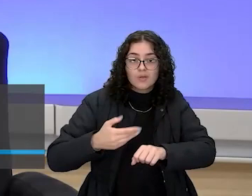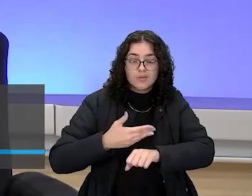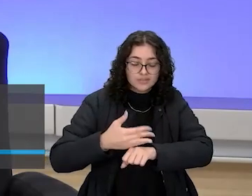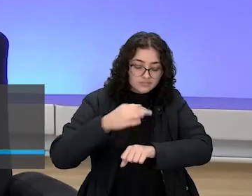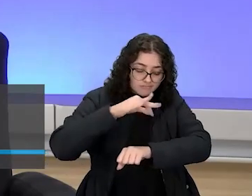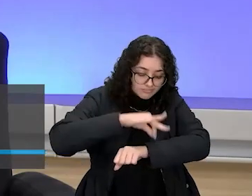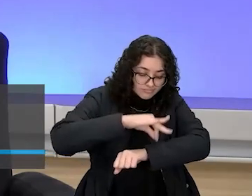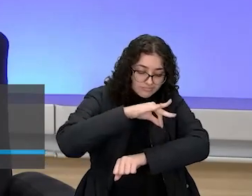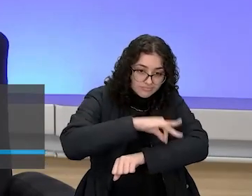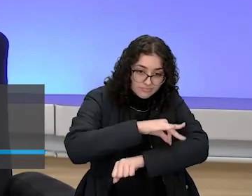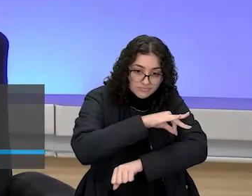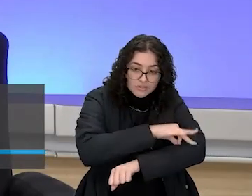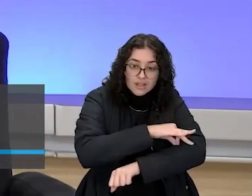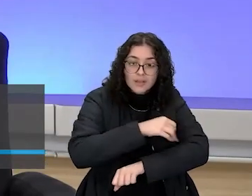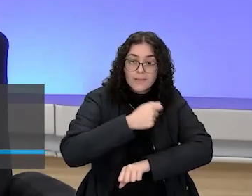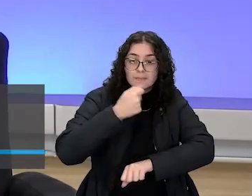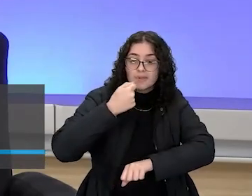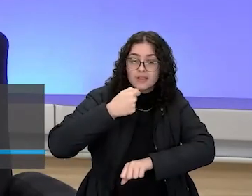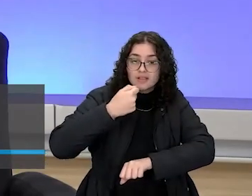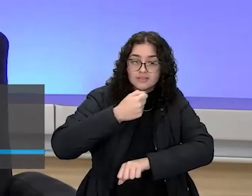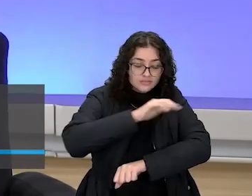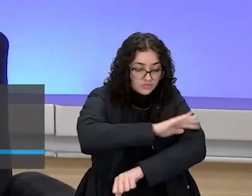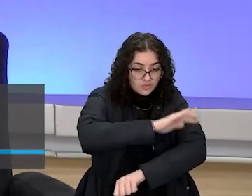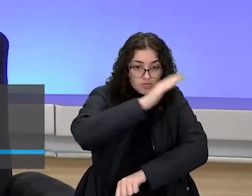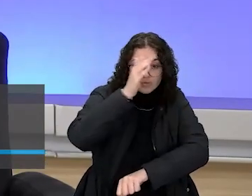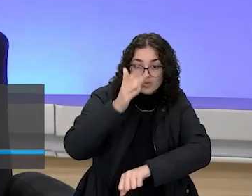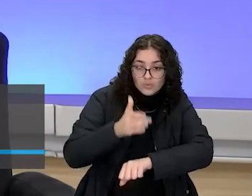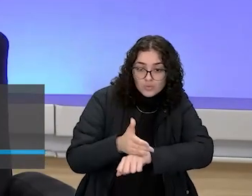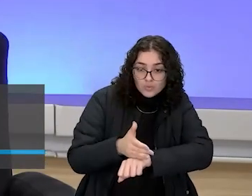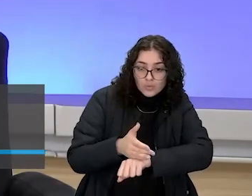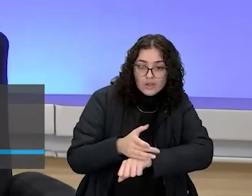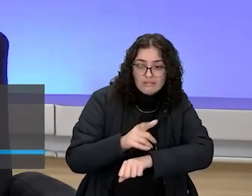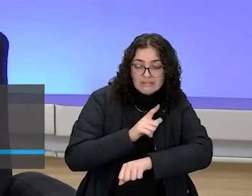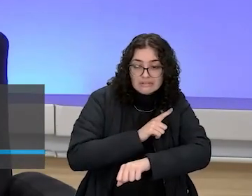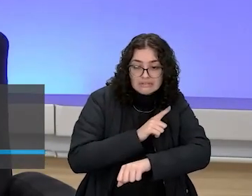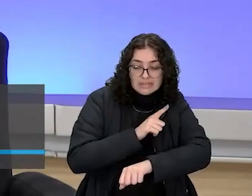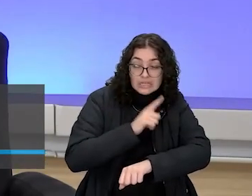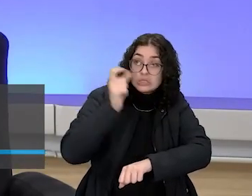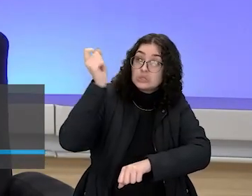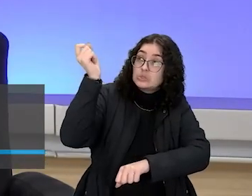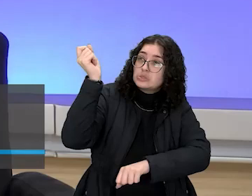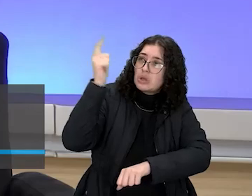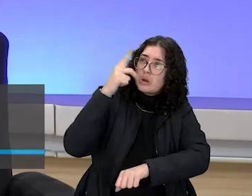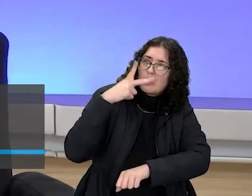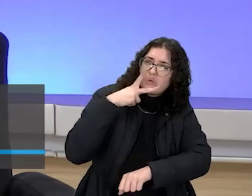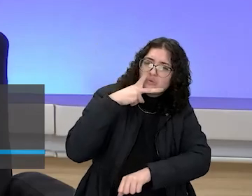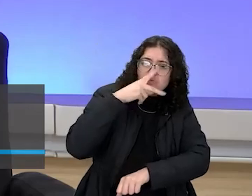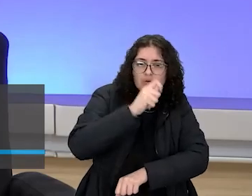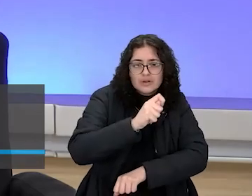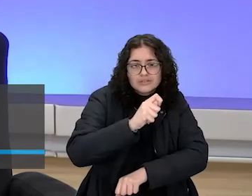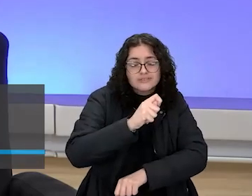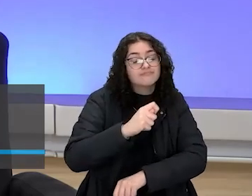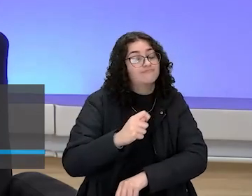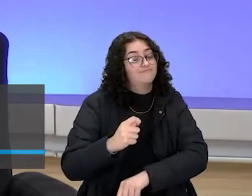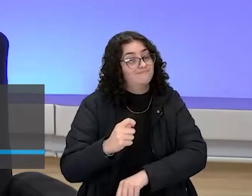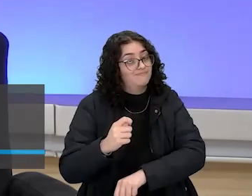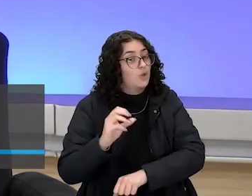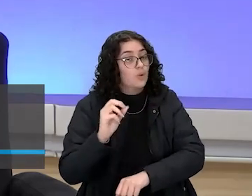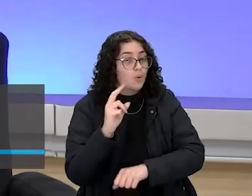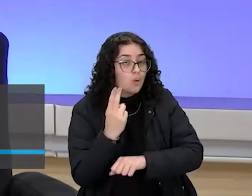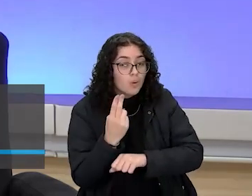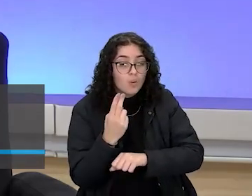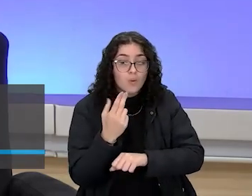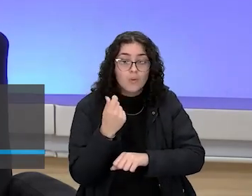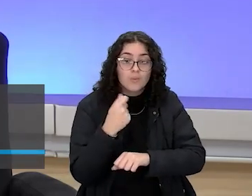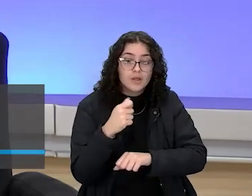plantio. Vai precisar de uma estufa? Tem muita radiação solar ali incidindo sobre, né? Ou ele vai ter que fazer